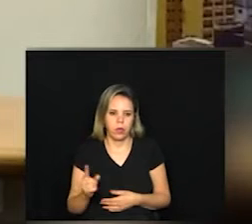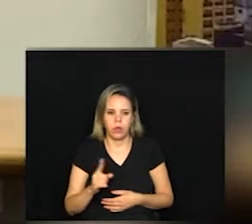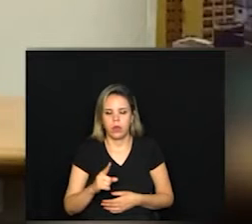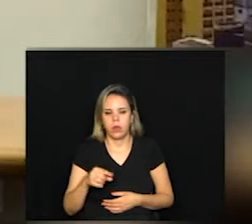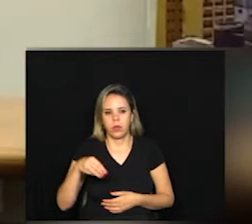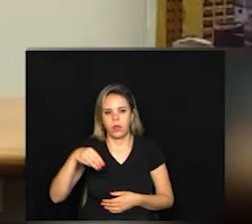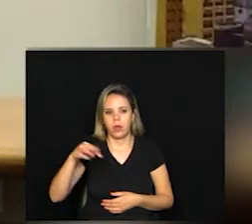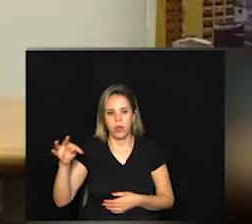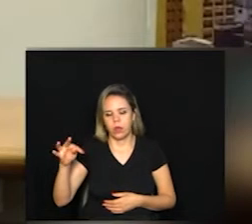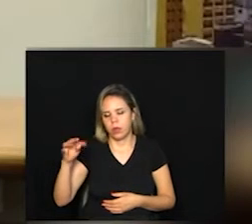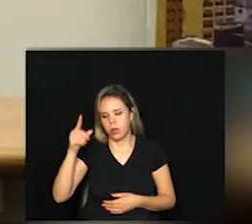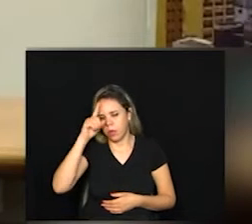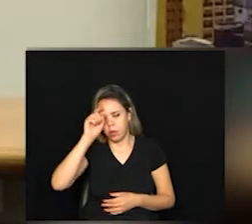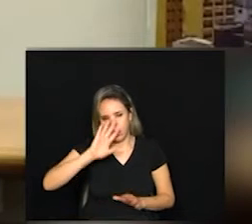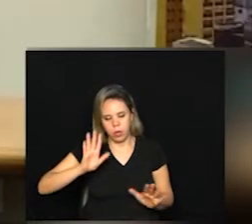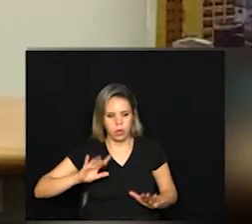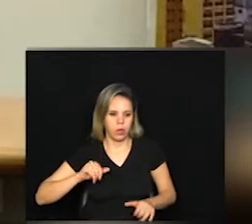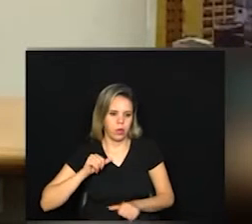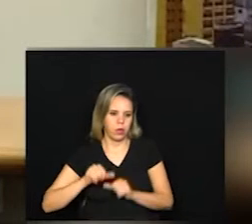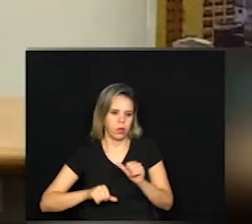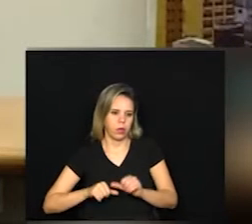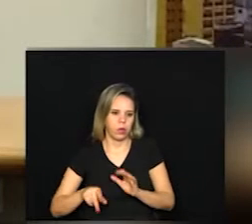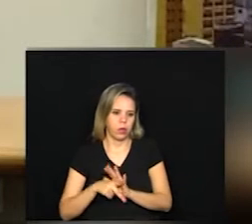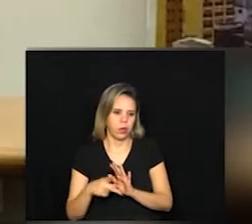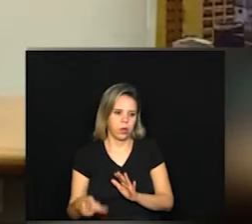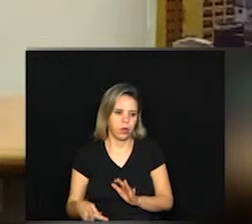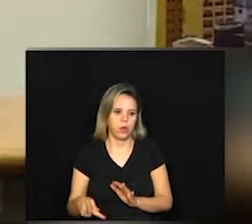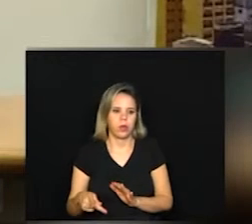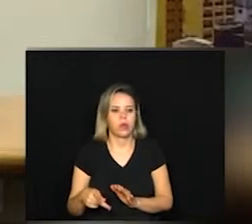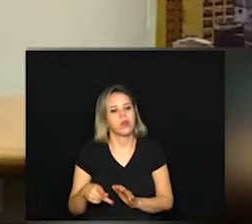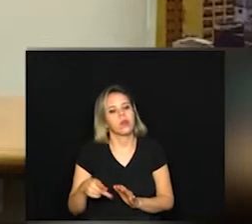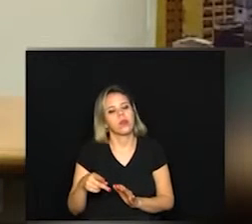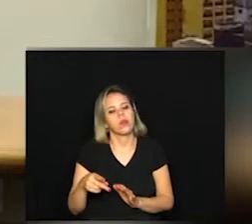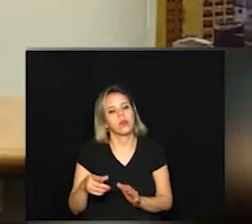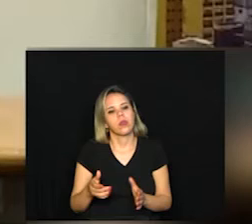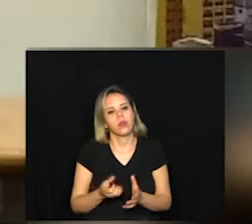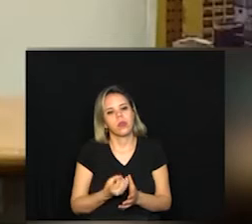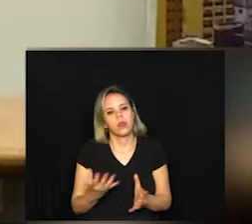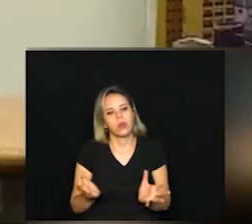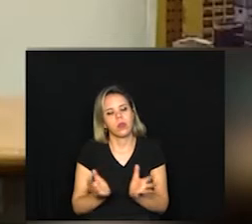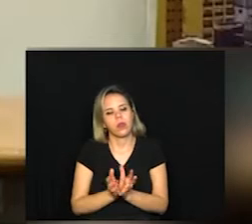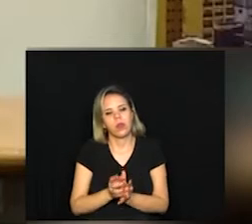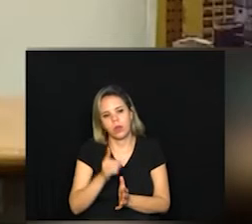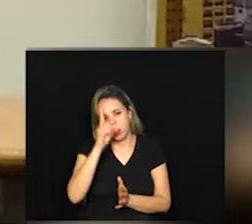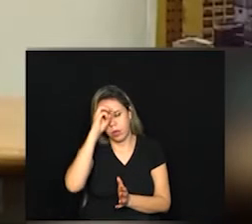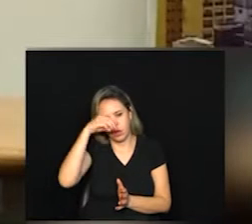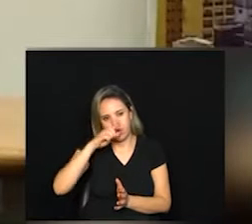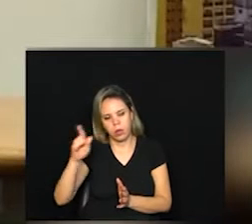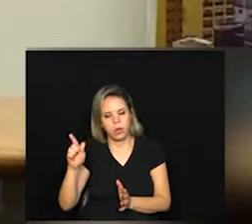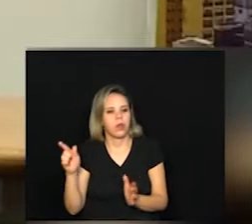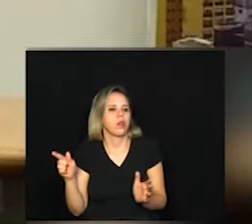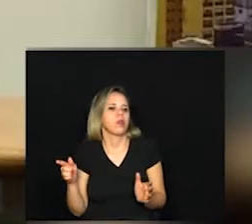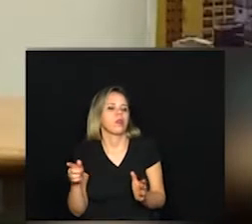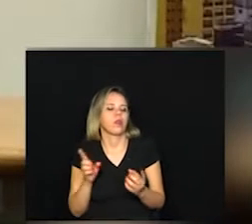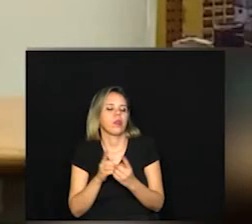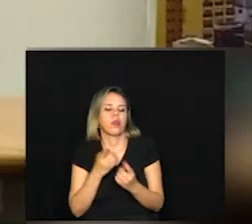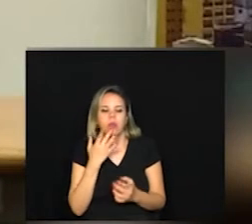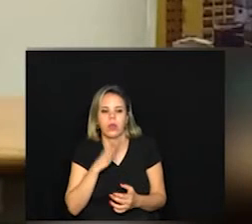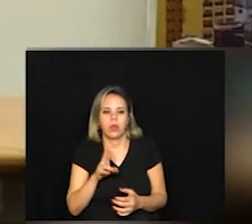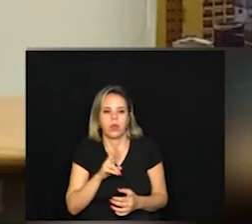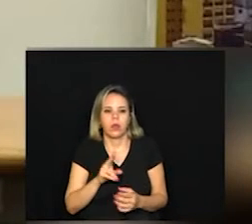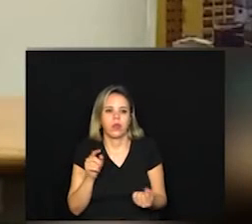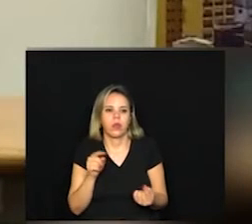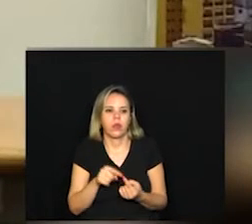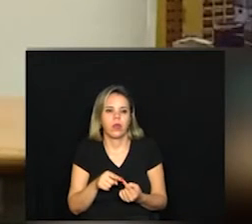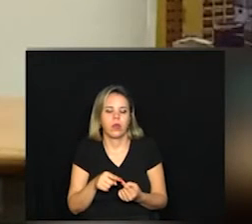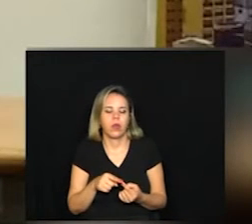Hospital Metropolitano, né? Ali será uma parte ali do Hospital Mário Gatti, com uso